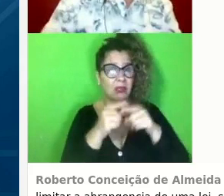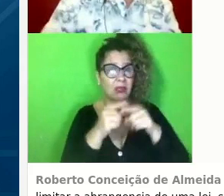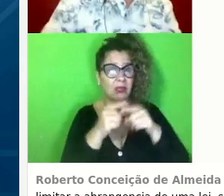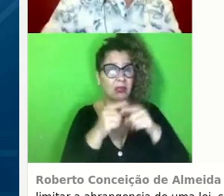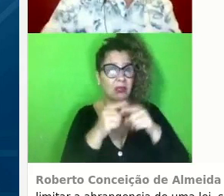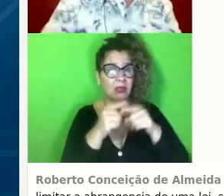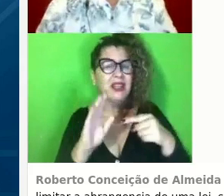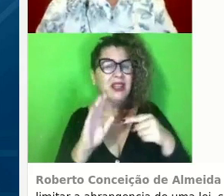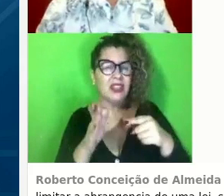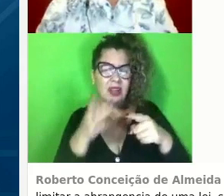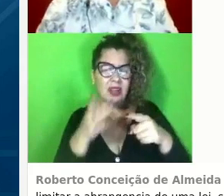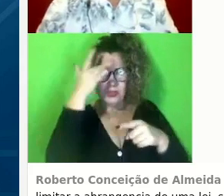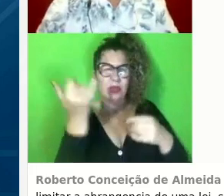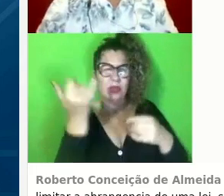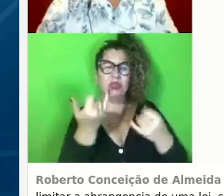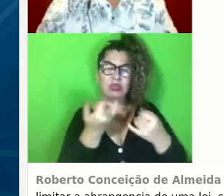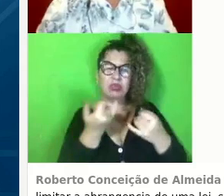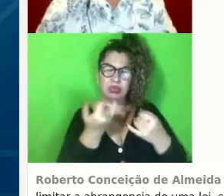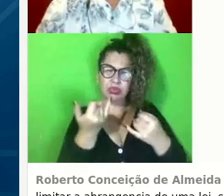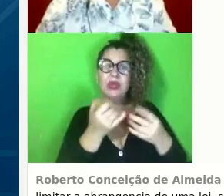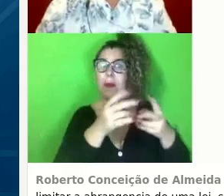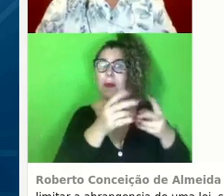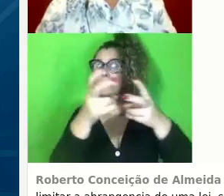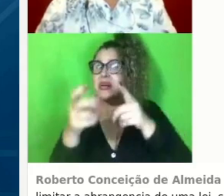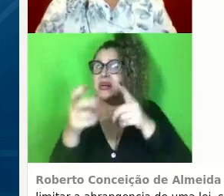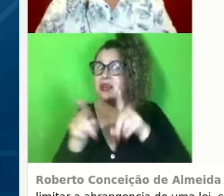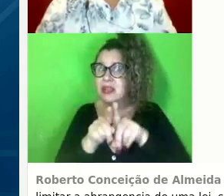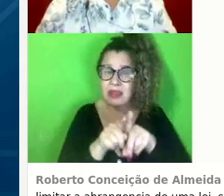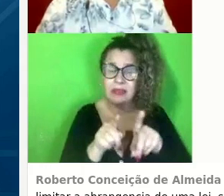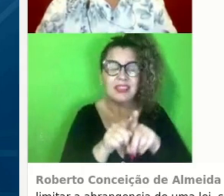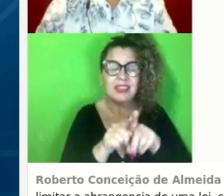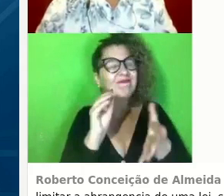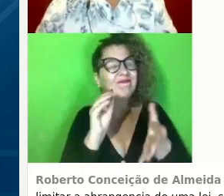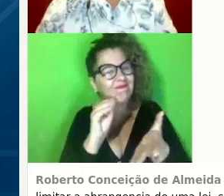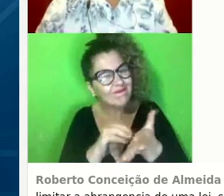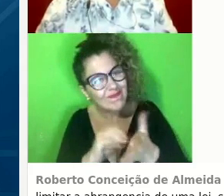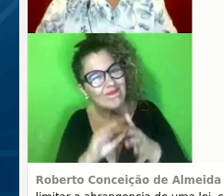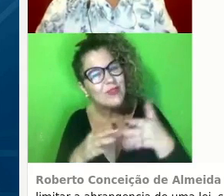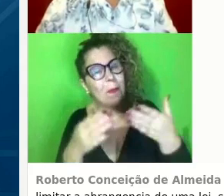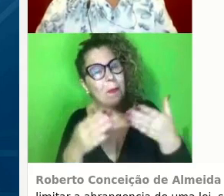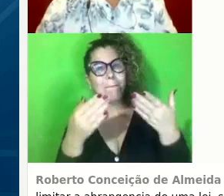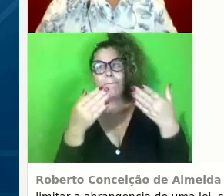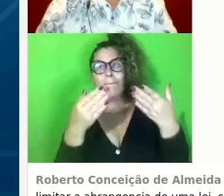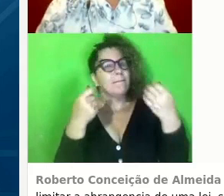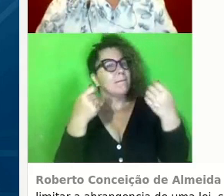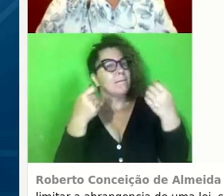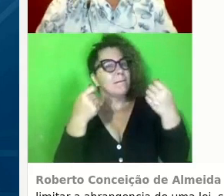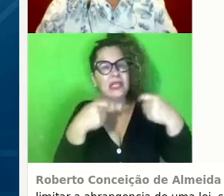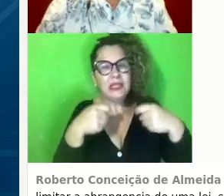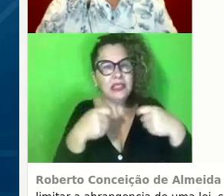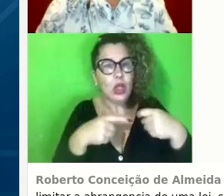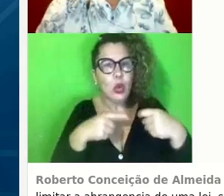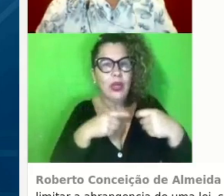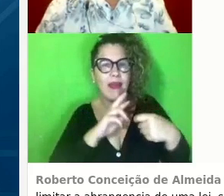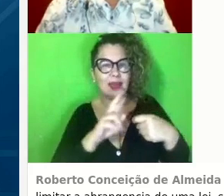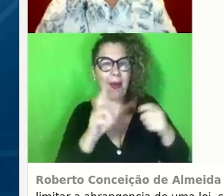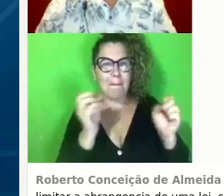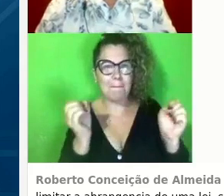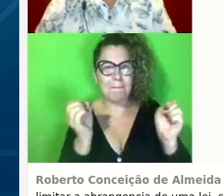relato, né? Então a gente precisa, eu acho que não tem uma fórmula pronta, mas nós precisamos debater